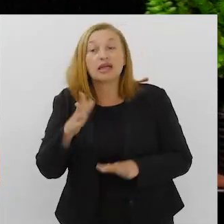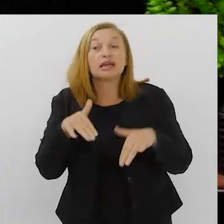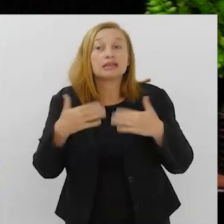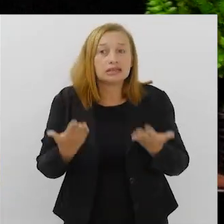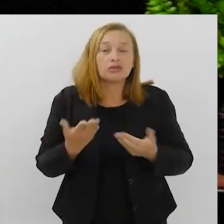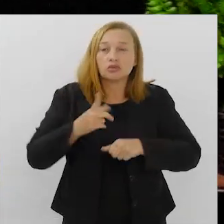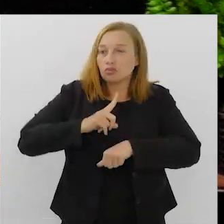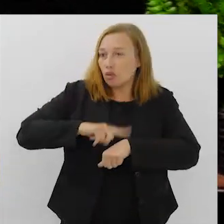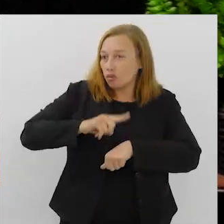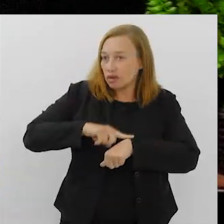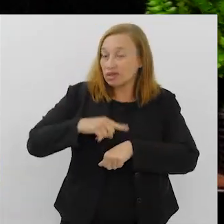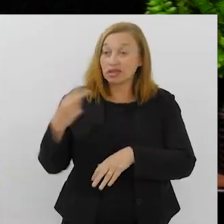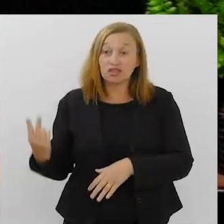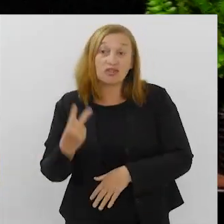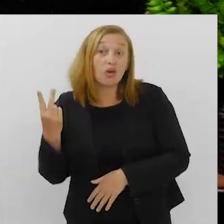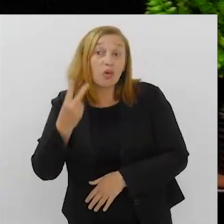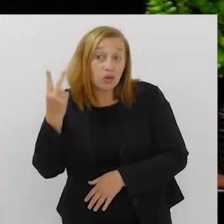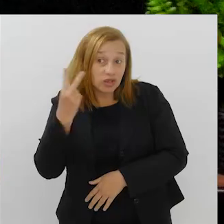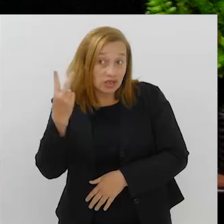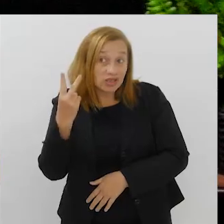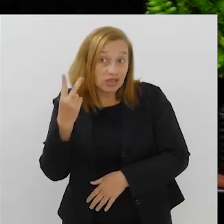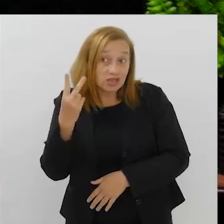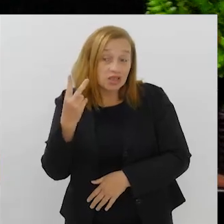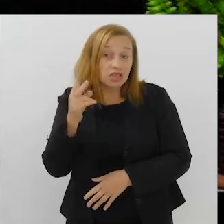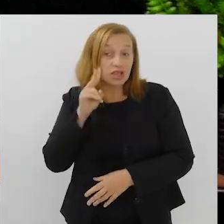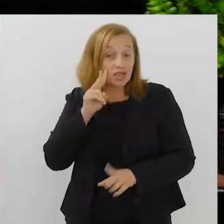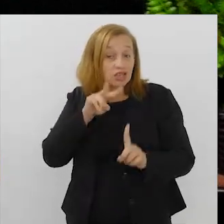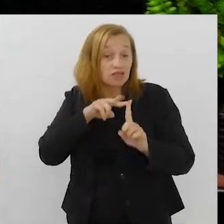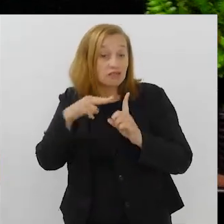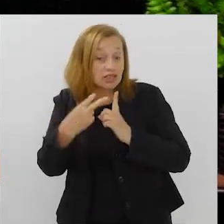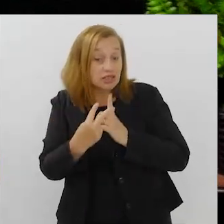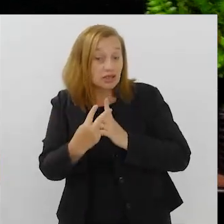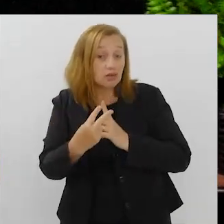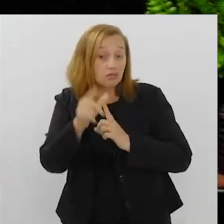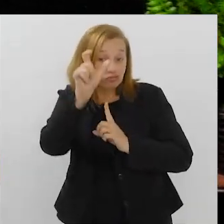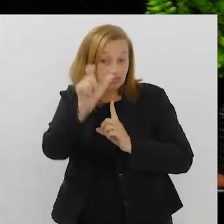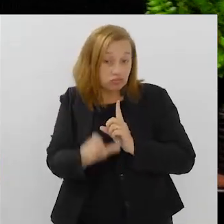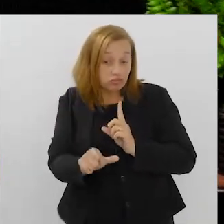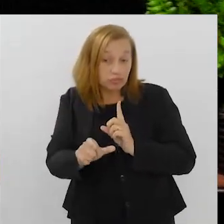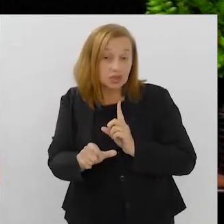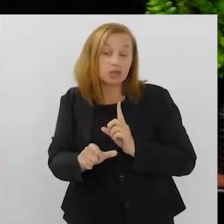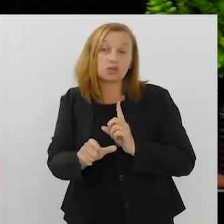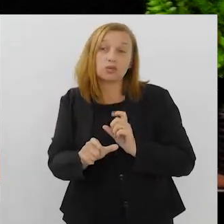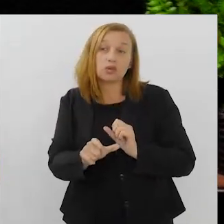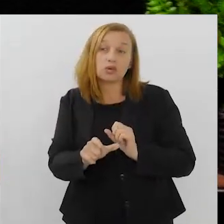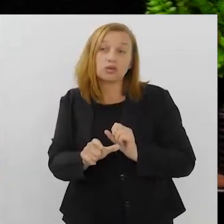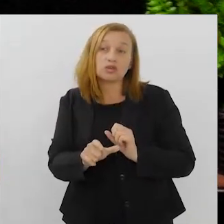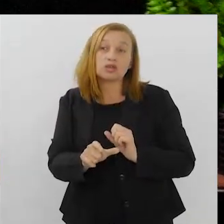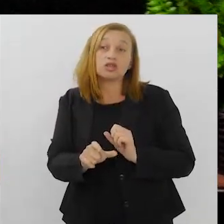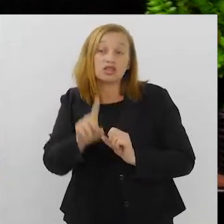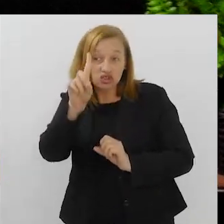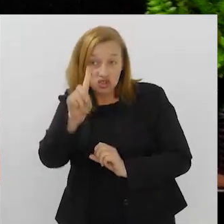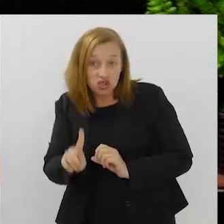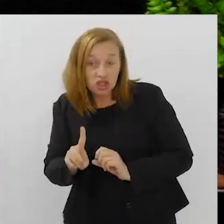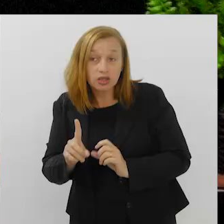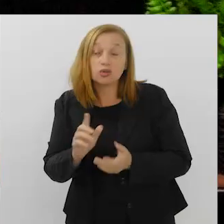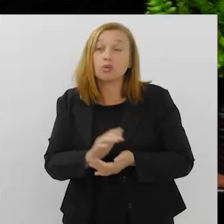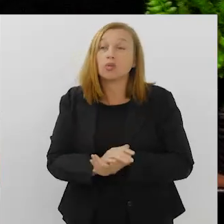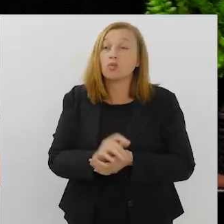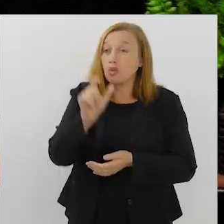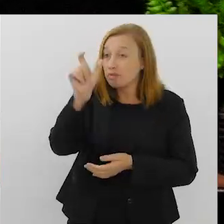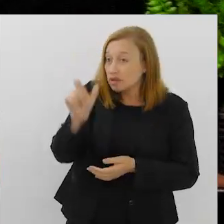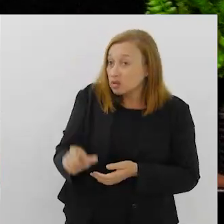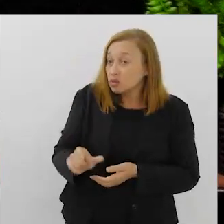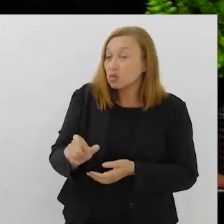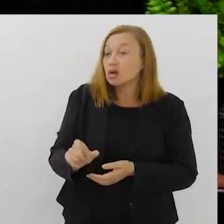ser valorizados. Então, a partir do momento que a gente valoriza isso, que a gente enxerga essa pessoa como uma pessoa de